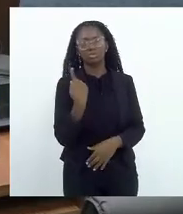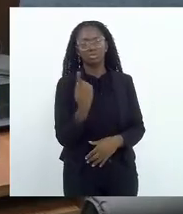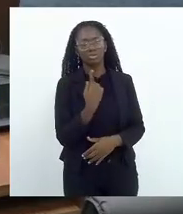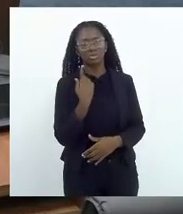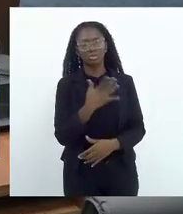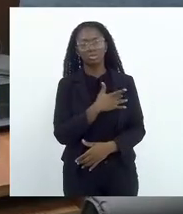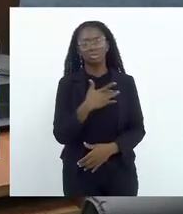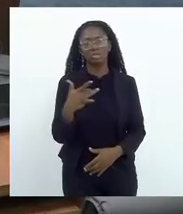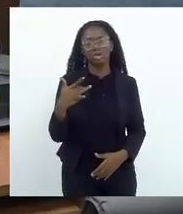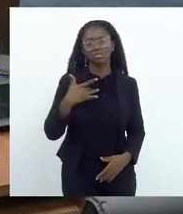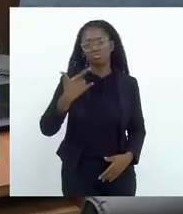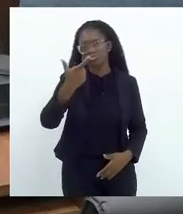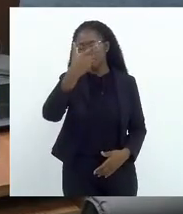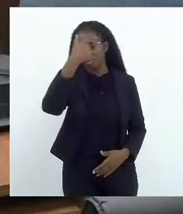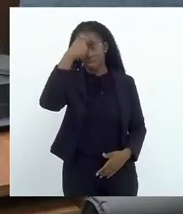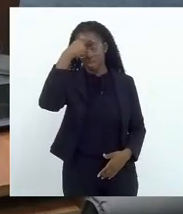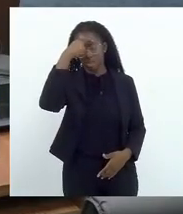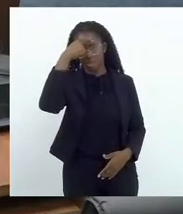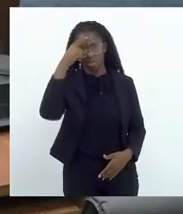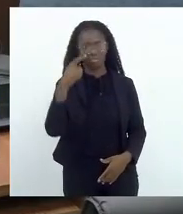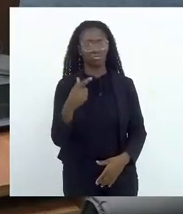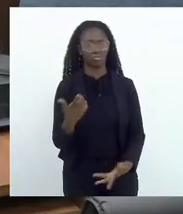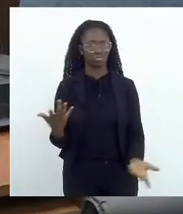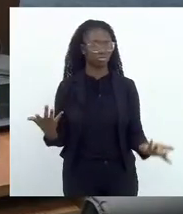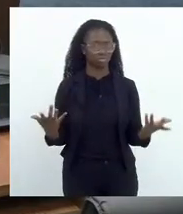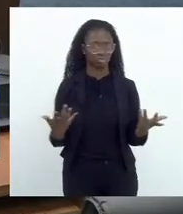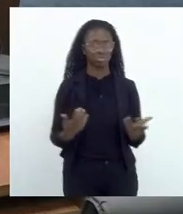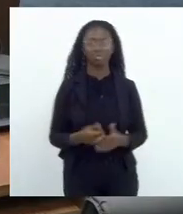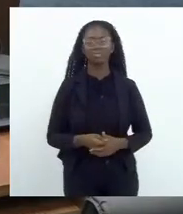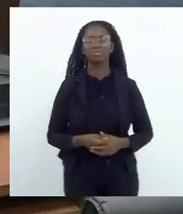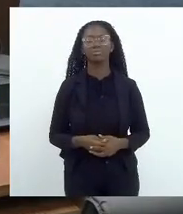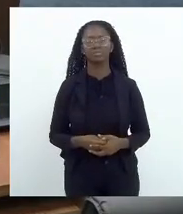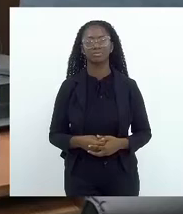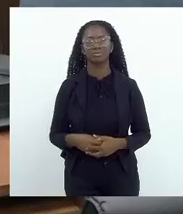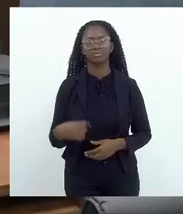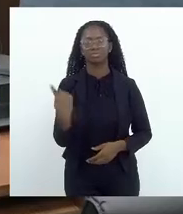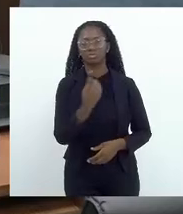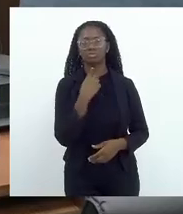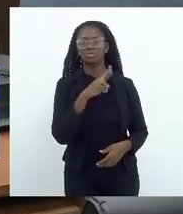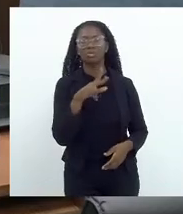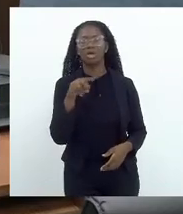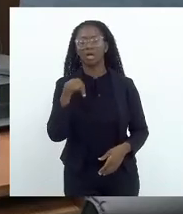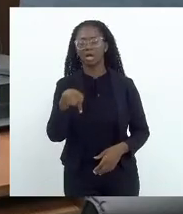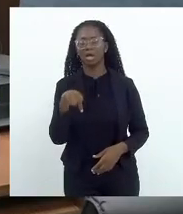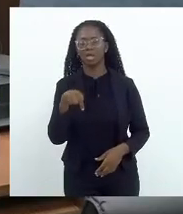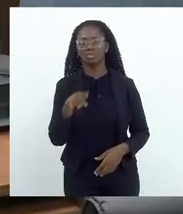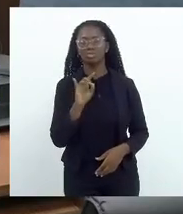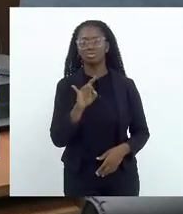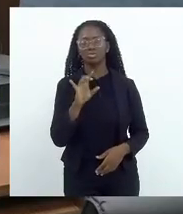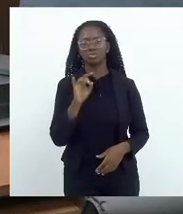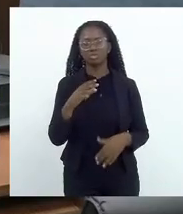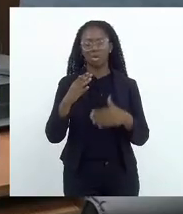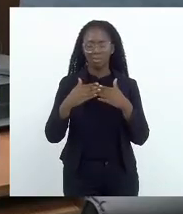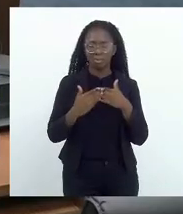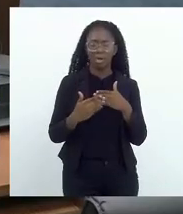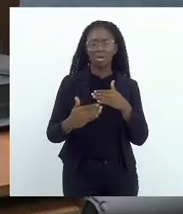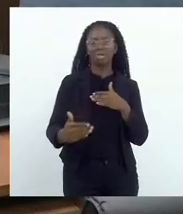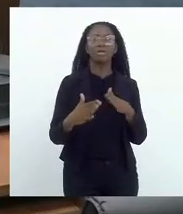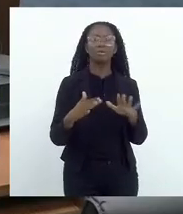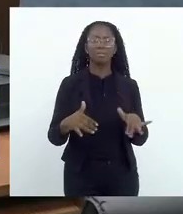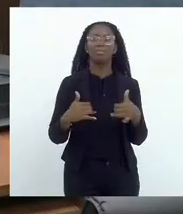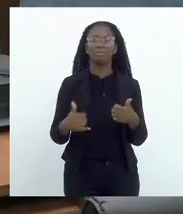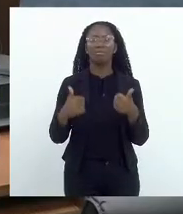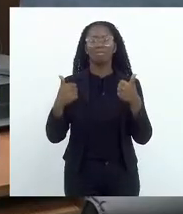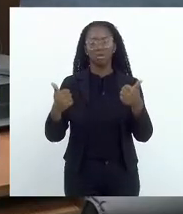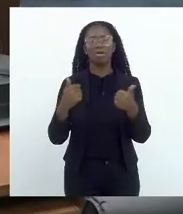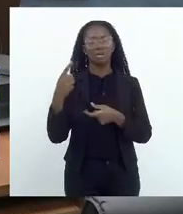sanidade mental. Ninguém aguenta mais. A gente não está aqui simplesmente defendendo um processo de maior bom senso, de